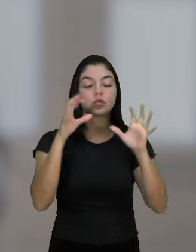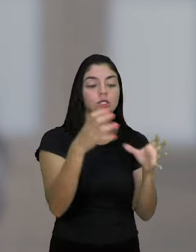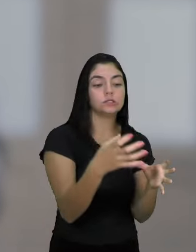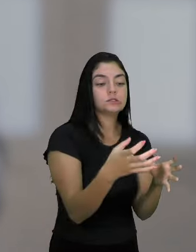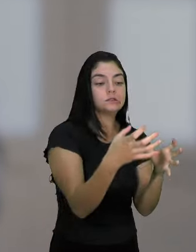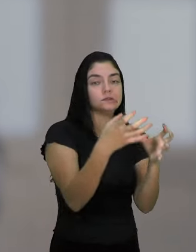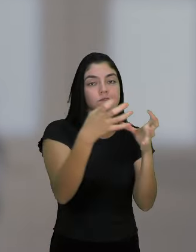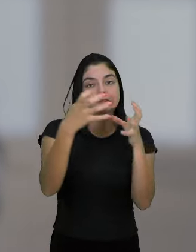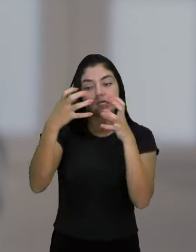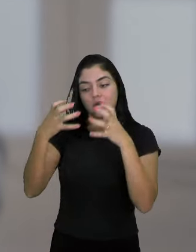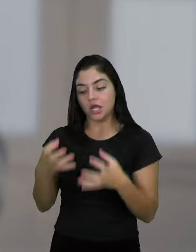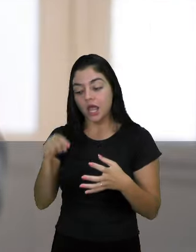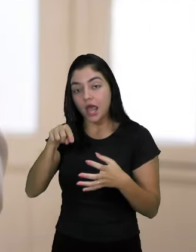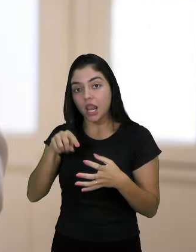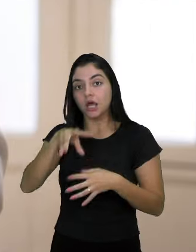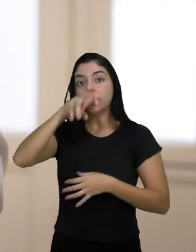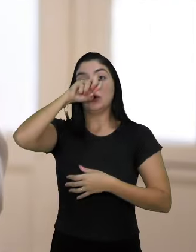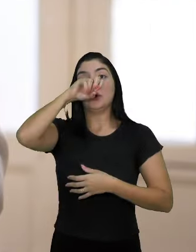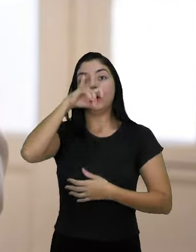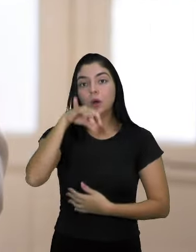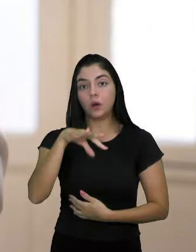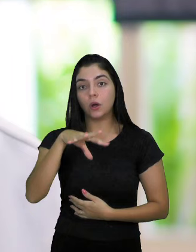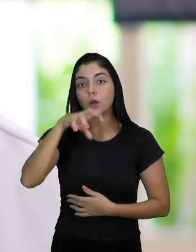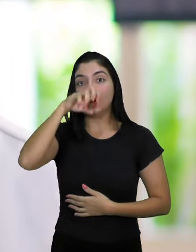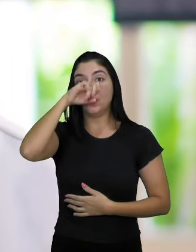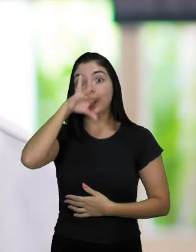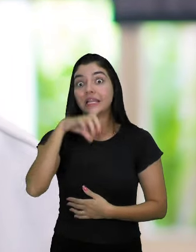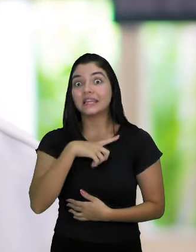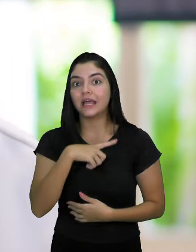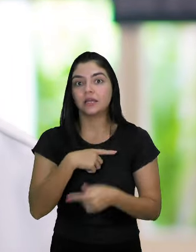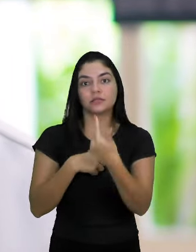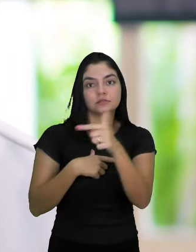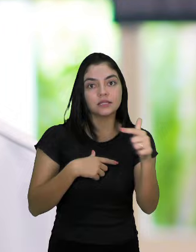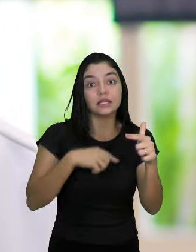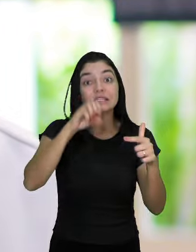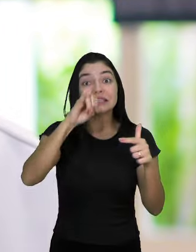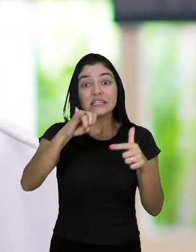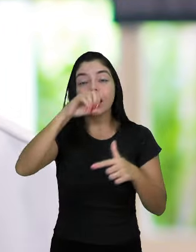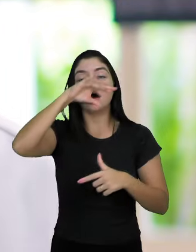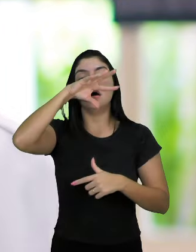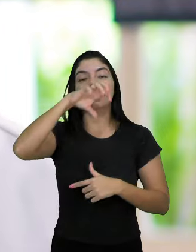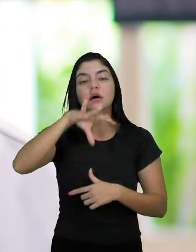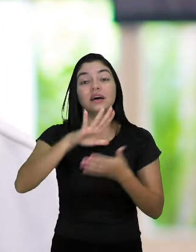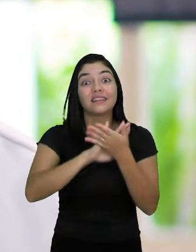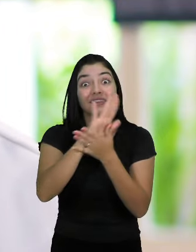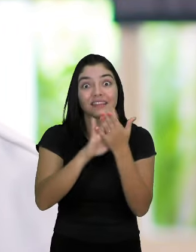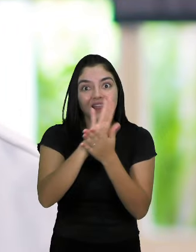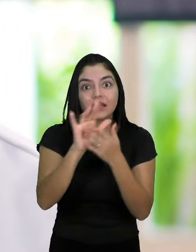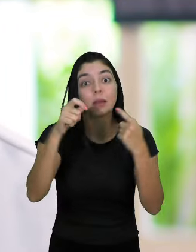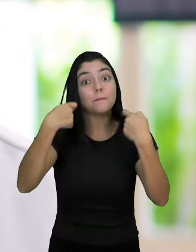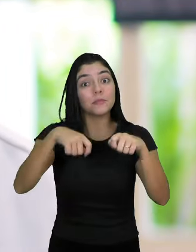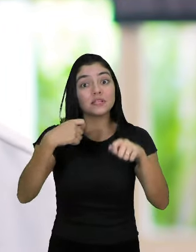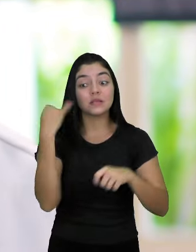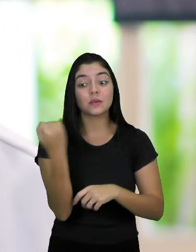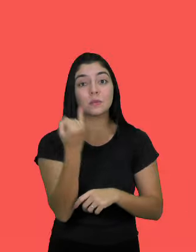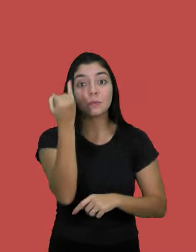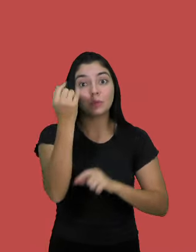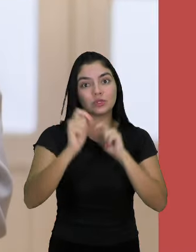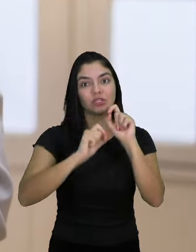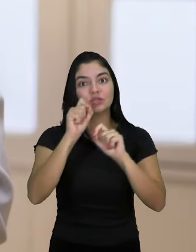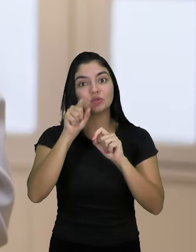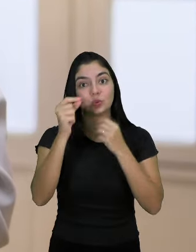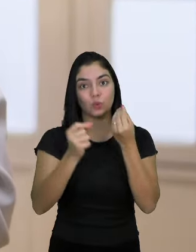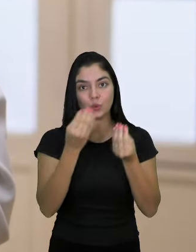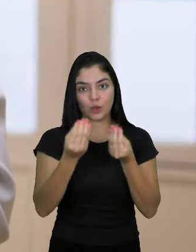movimentos respiratórios. Caso estejam ausentes, é importante começar as manobras de ressuscitação cardiopulmonar.